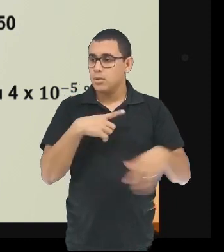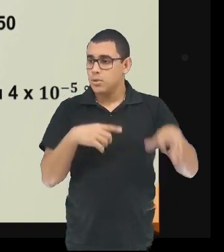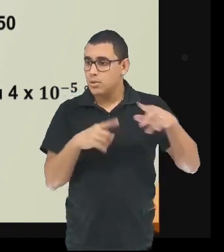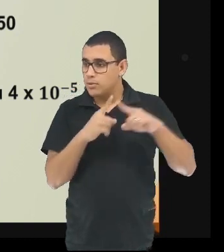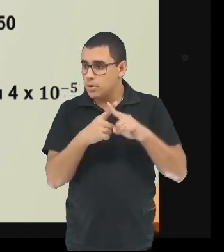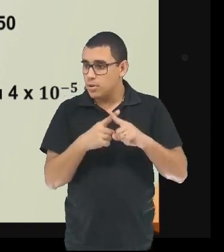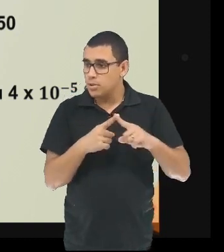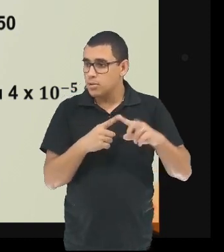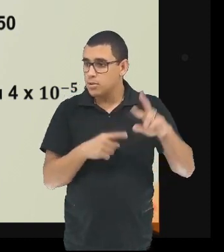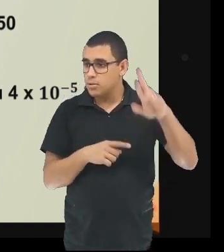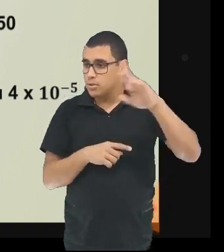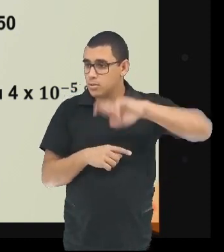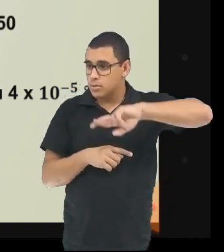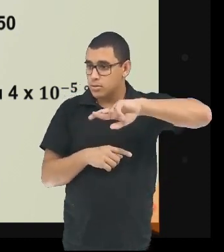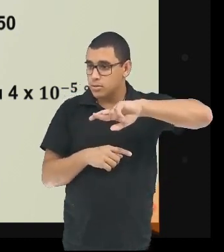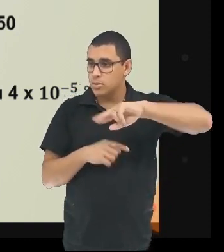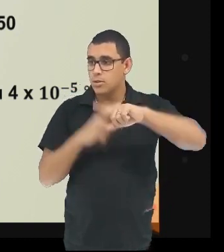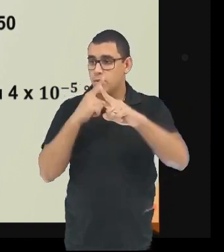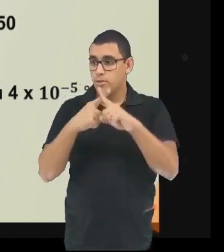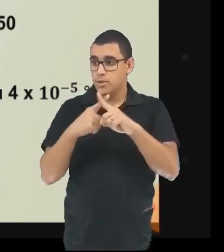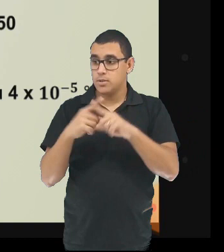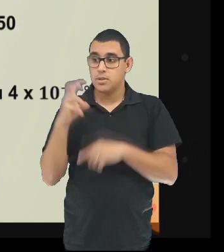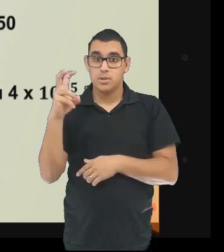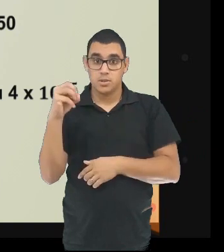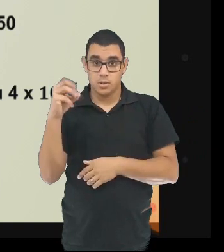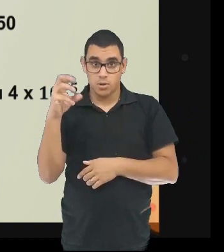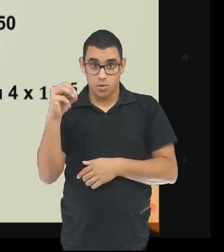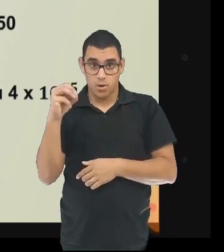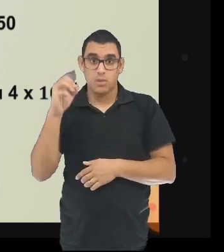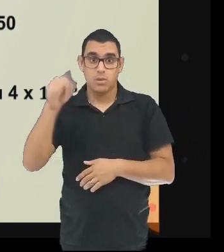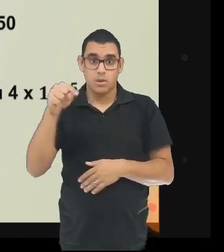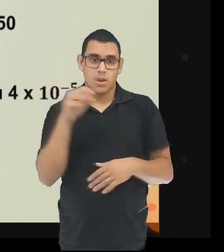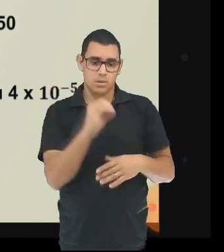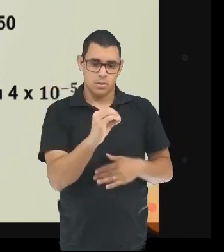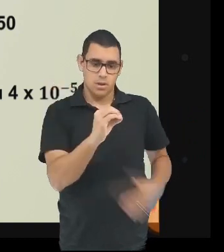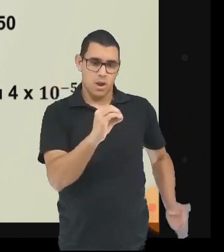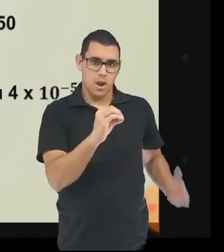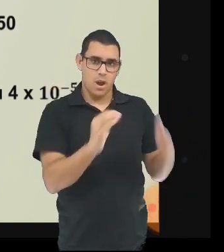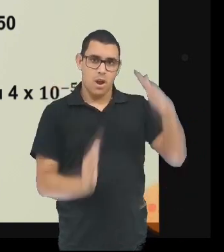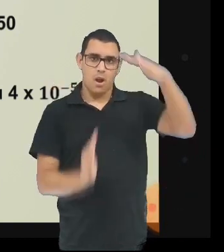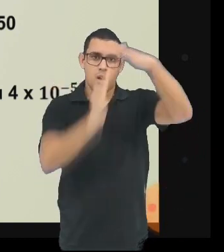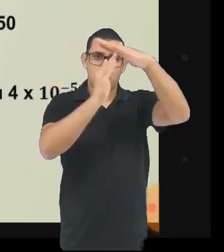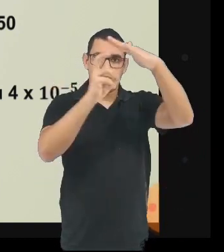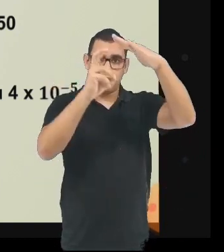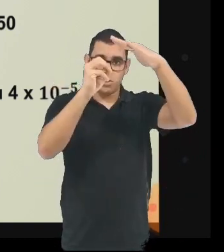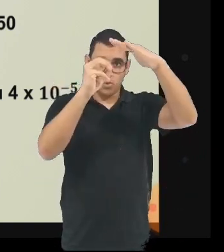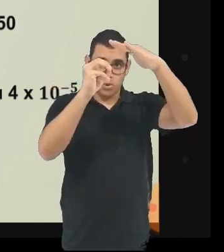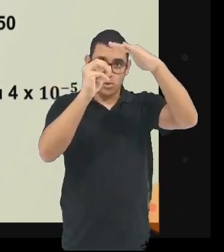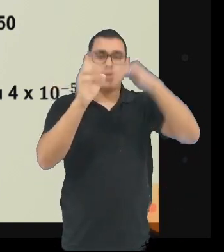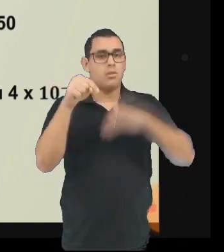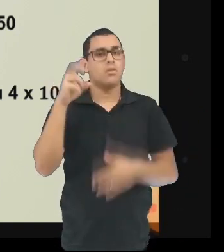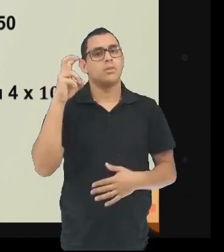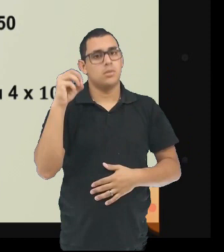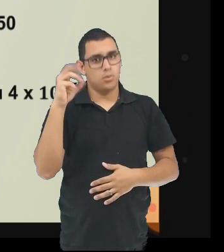graus Celsius, menos a temperatura inicial de 0 graus. Então, nós temos aí, essa variação de temperatura foi